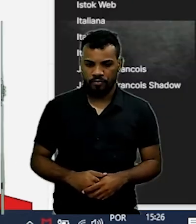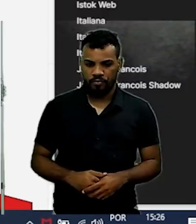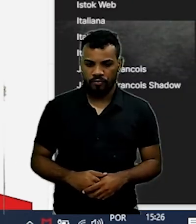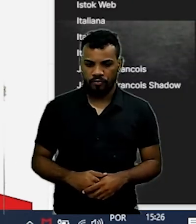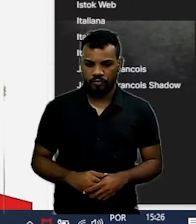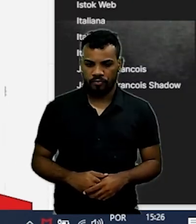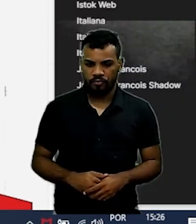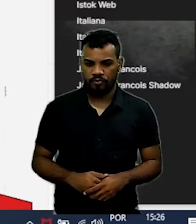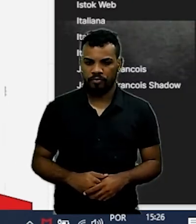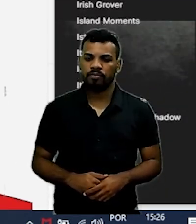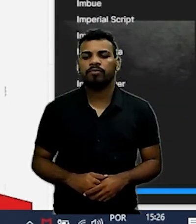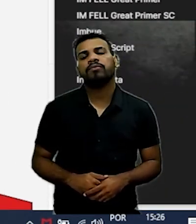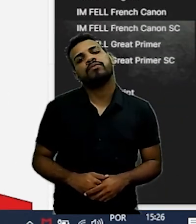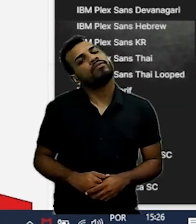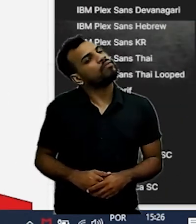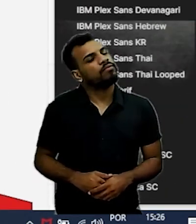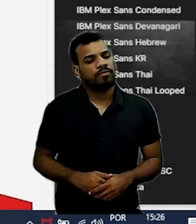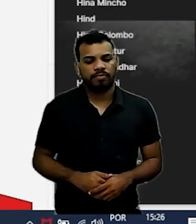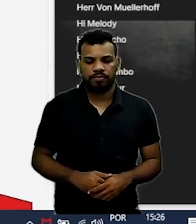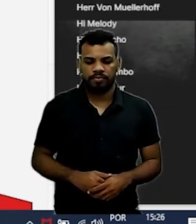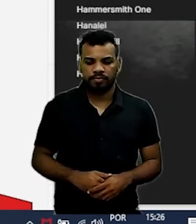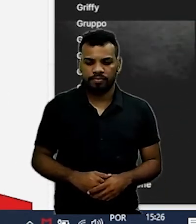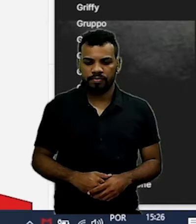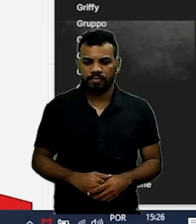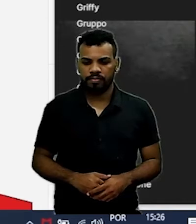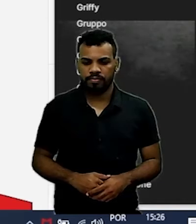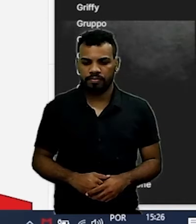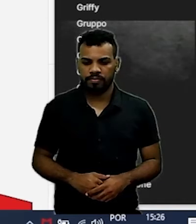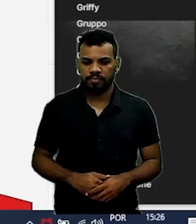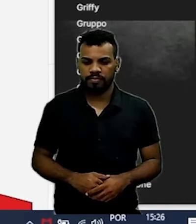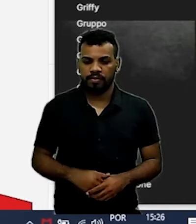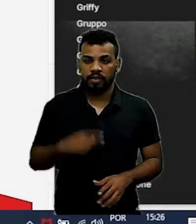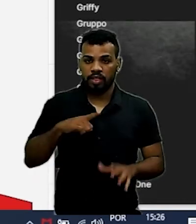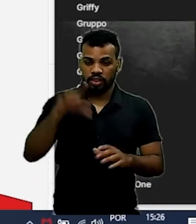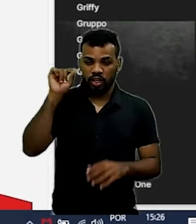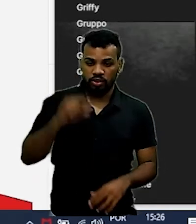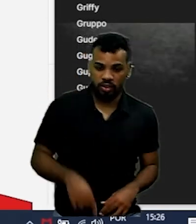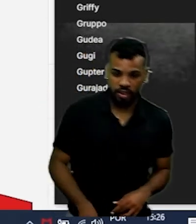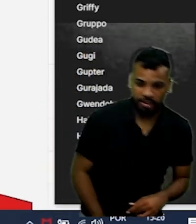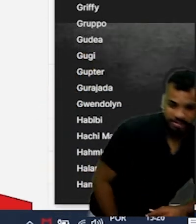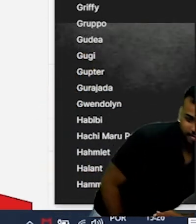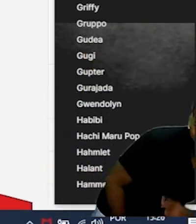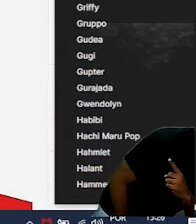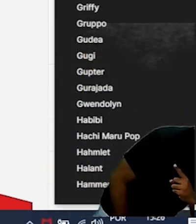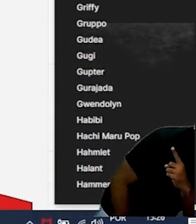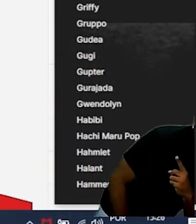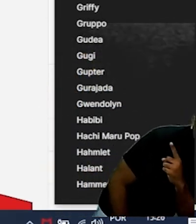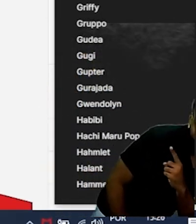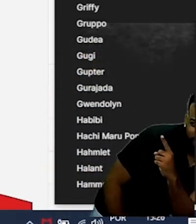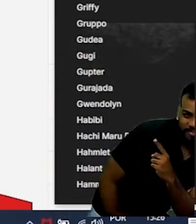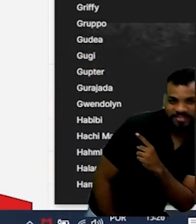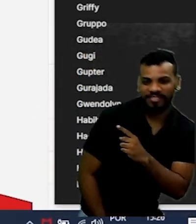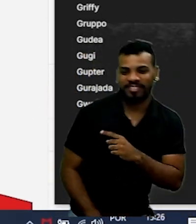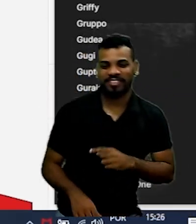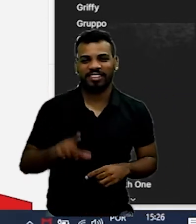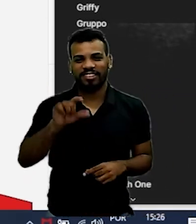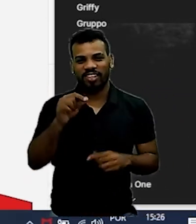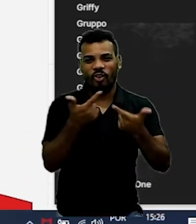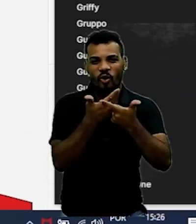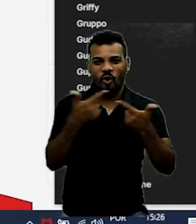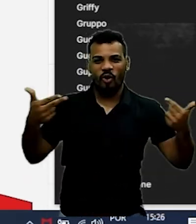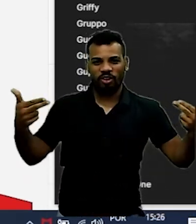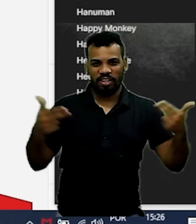você vem aqui e seleciona qualquer outra fonte. O Figma, ele apresenta para a gente uma série de outras